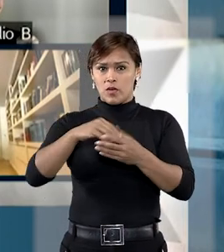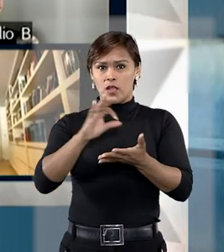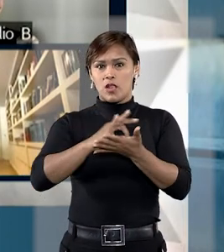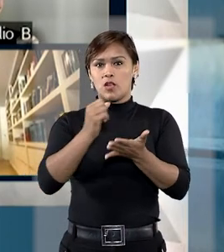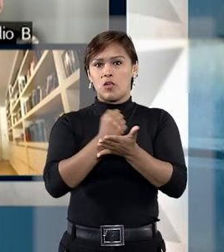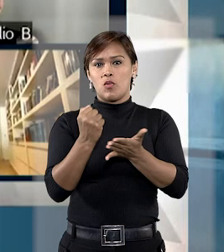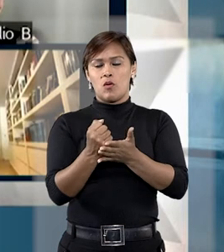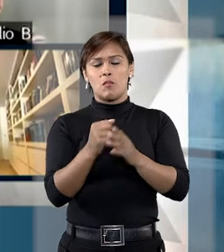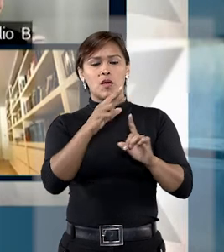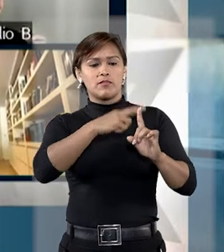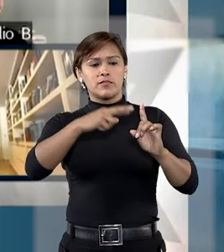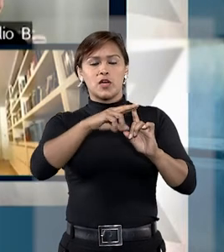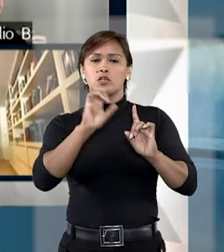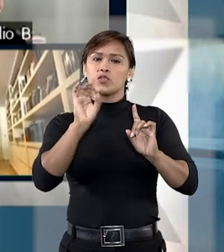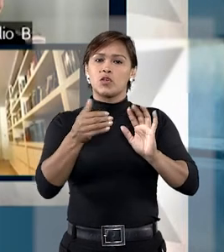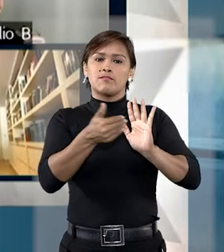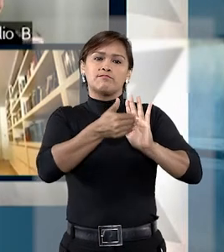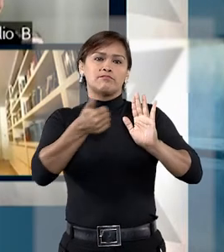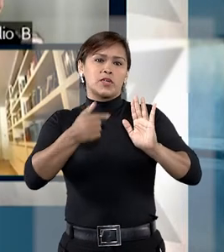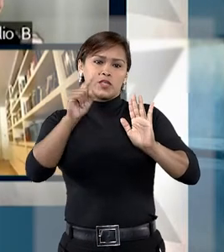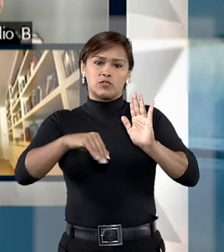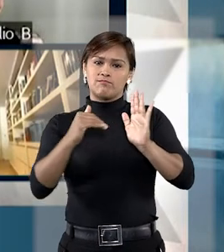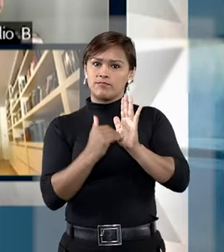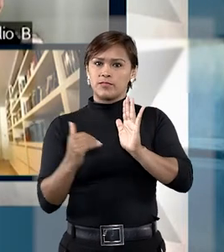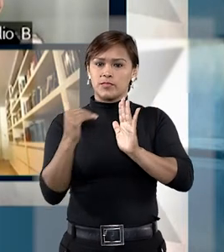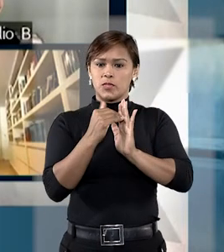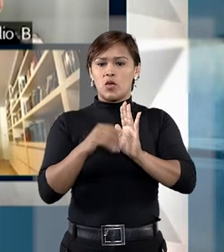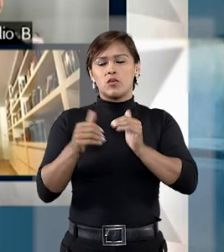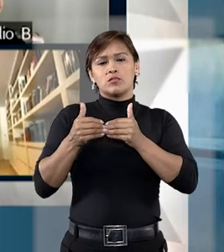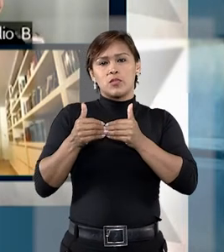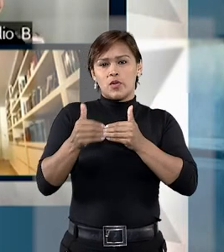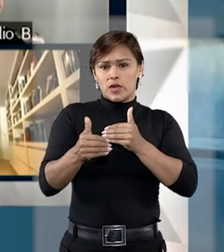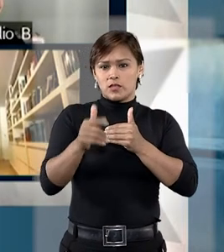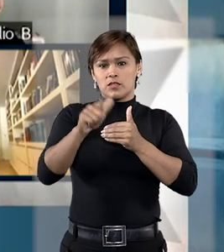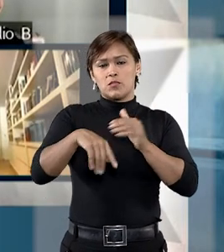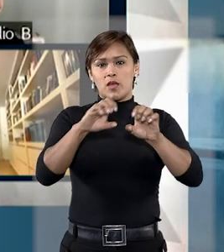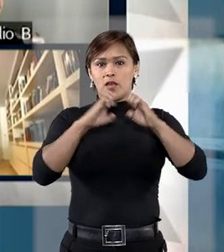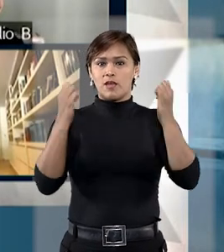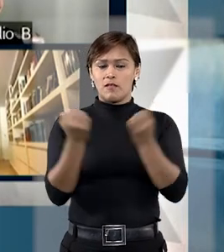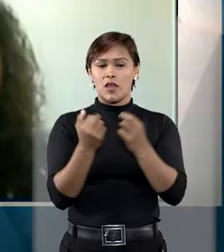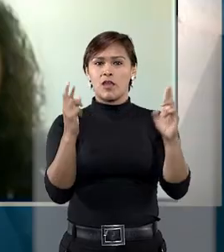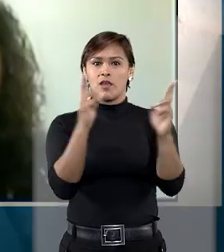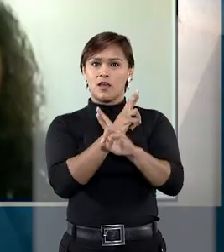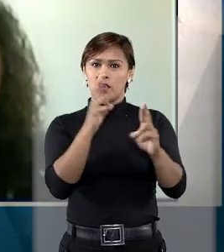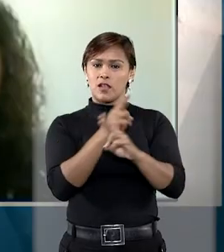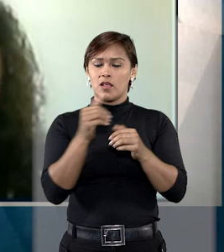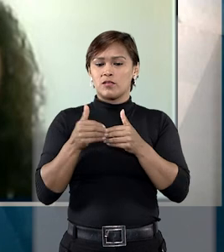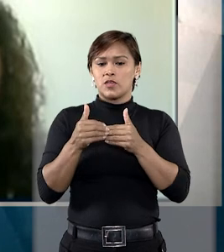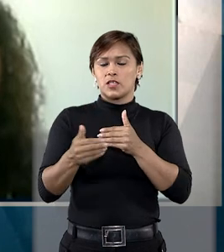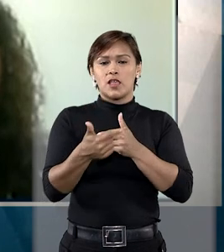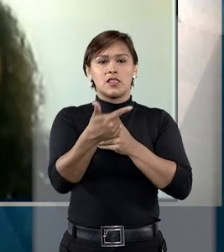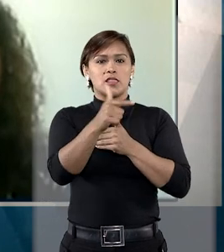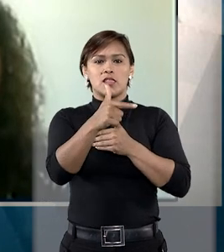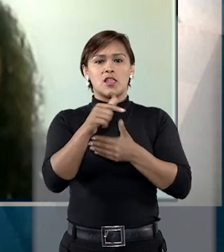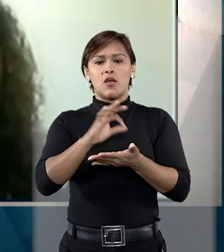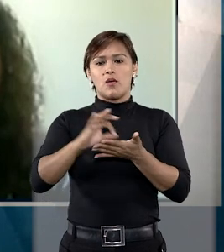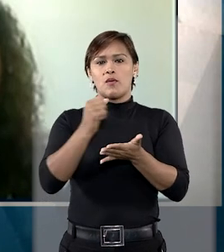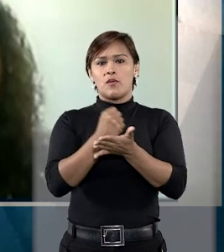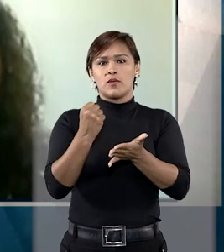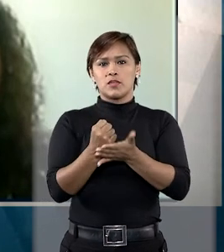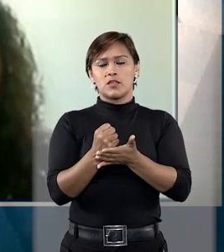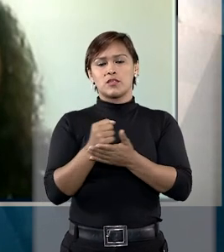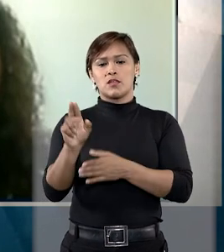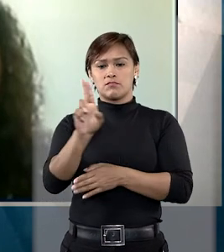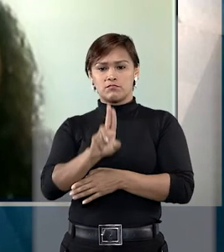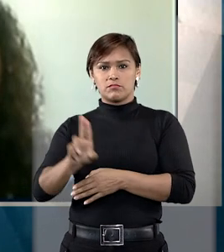plano referência, só podem ser excluídos da cobertura os procedimentos e eventos relacionados a segmentos não contratados